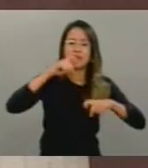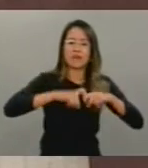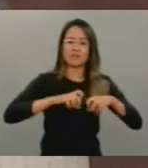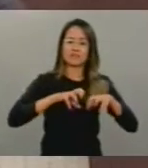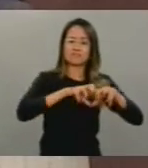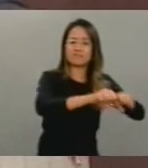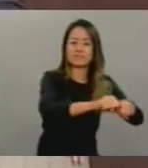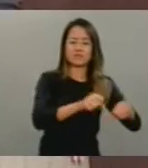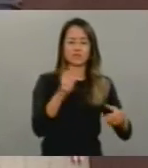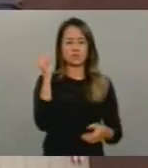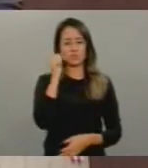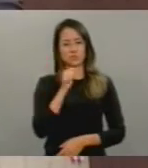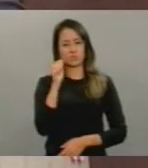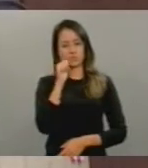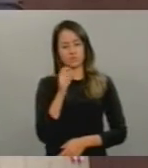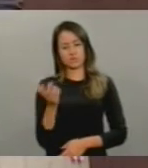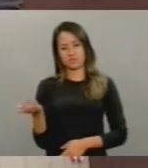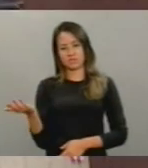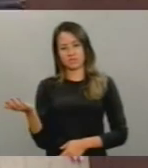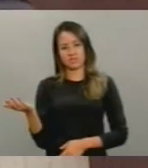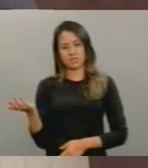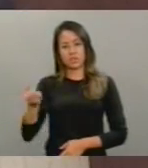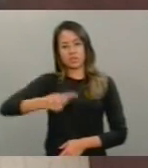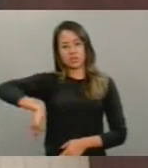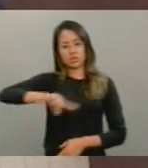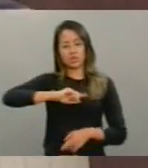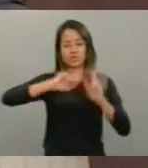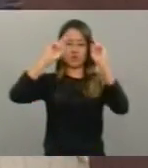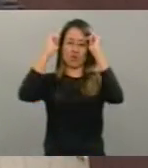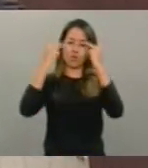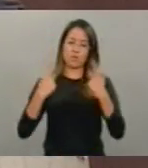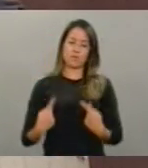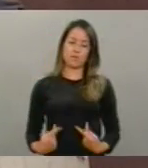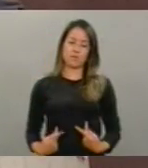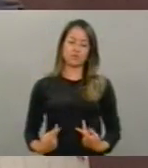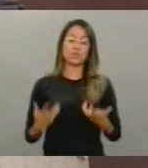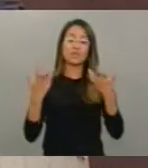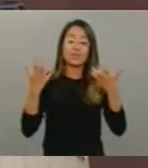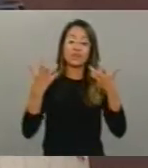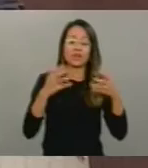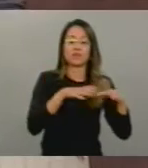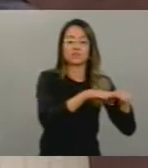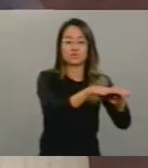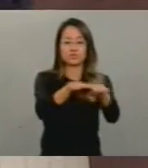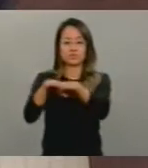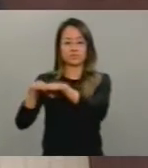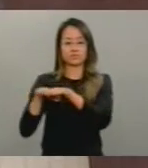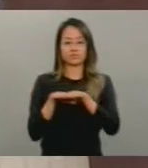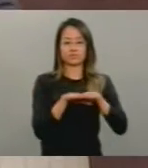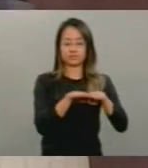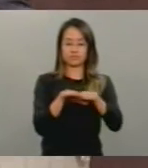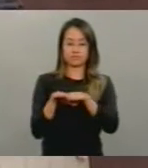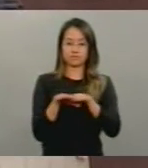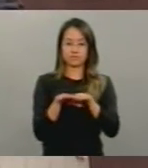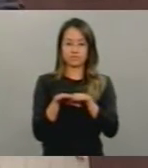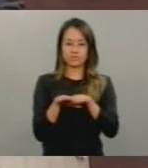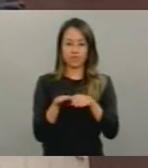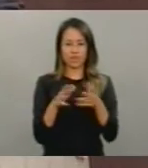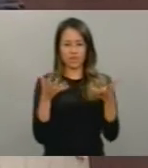retira a nossa humanidade. Nós não seremos uma humanidade plena se nessa